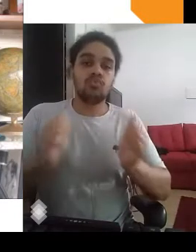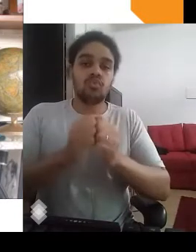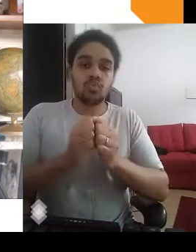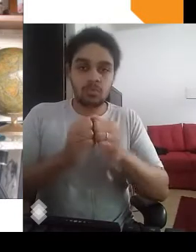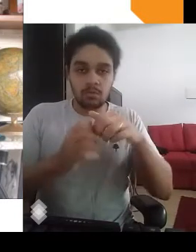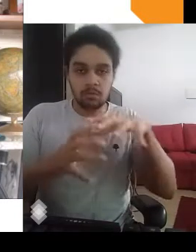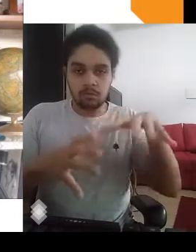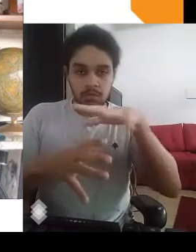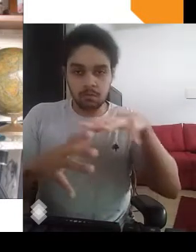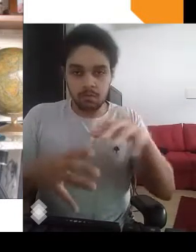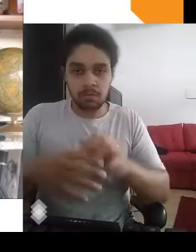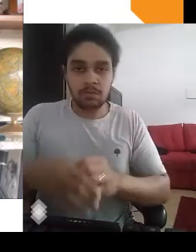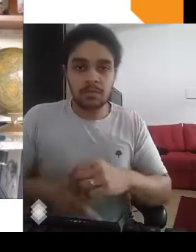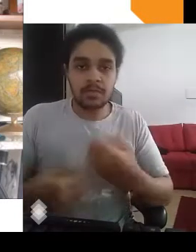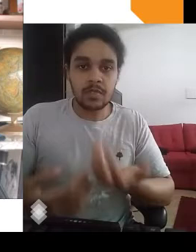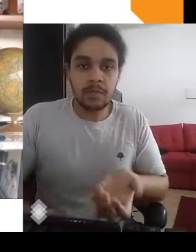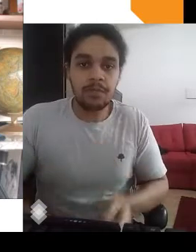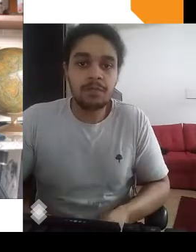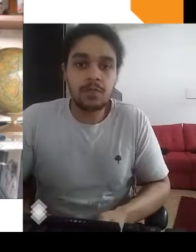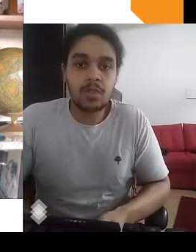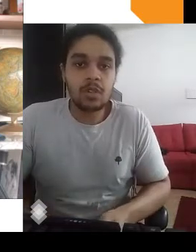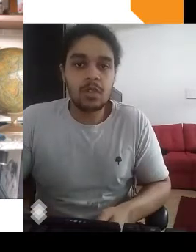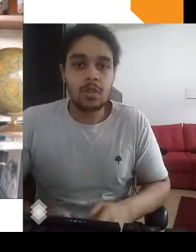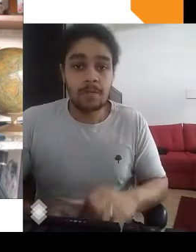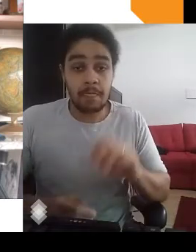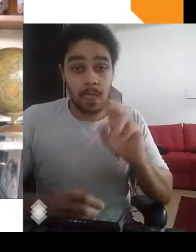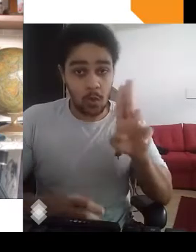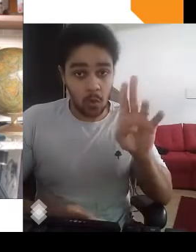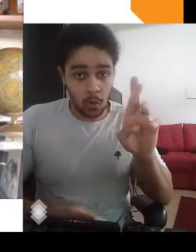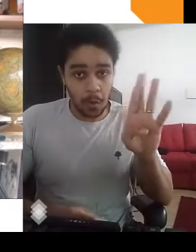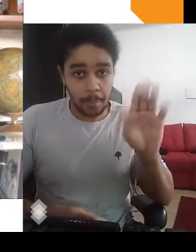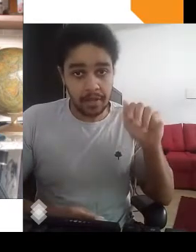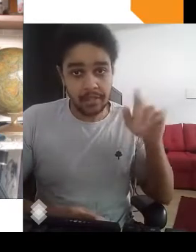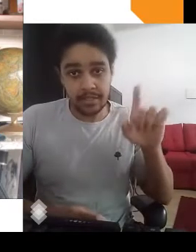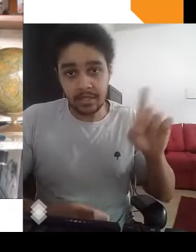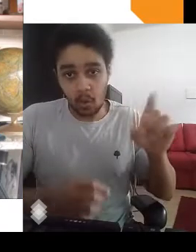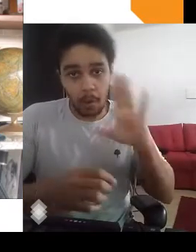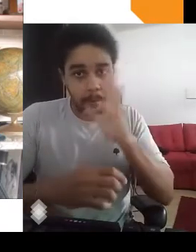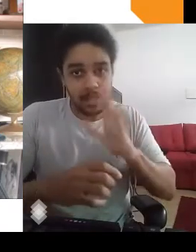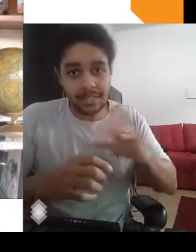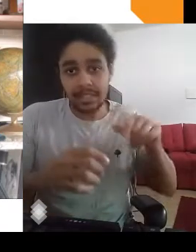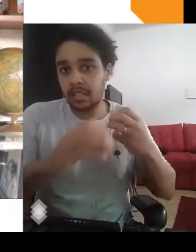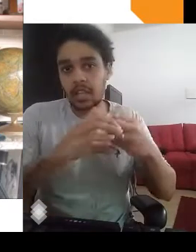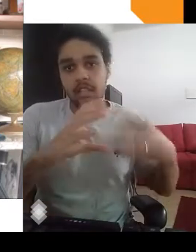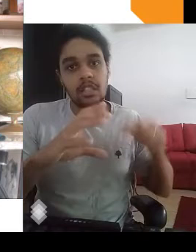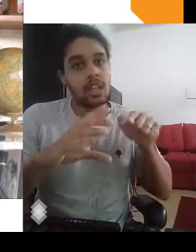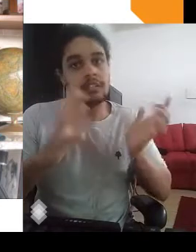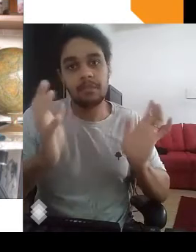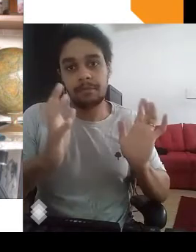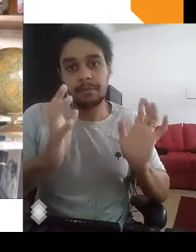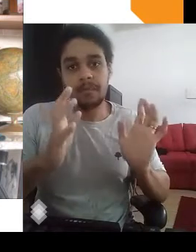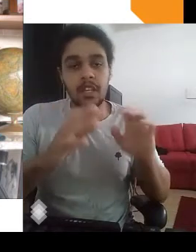cidades integrados a uma grande cidade. Ora, e na urbanização brasileira, essa foi a característica. Para vocês terem